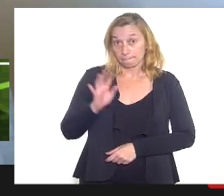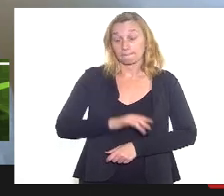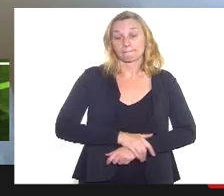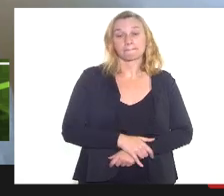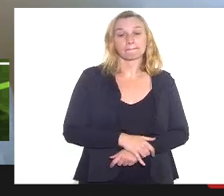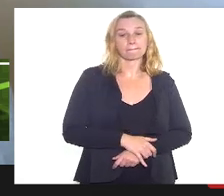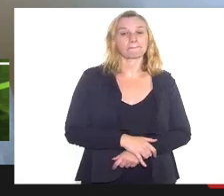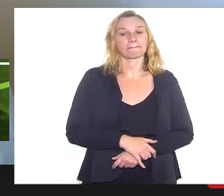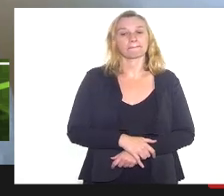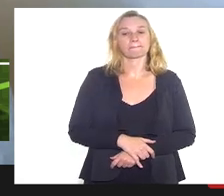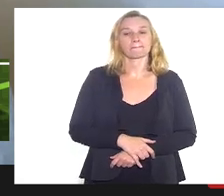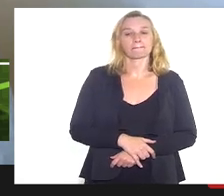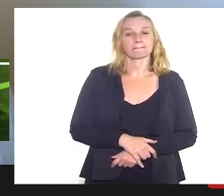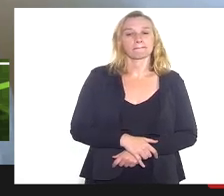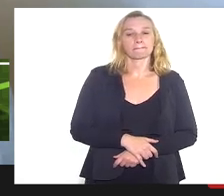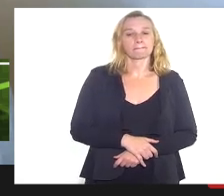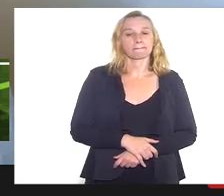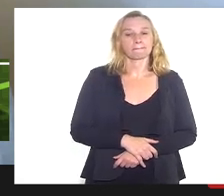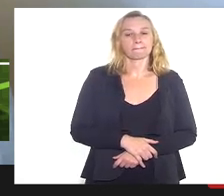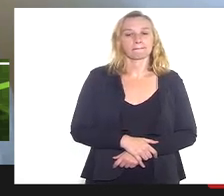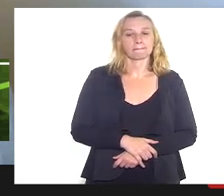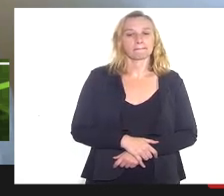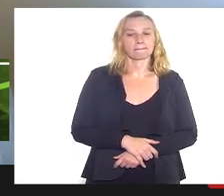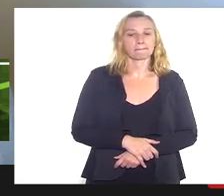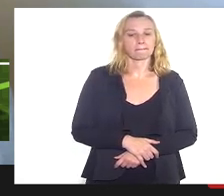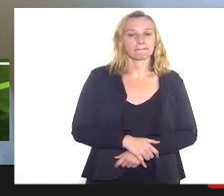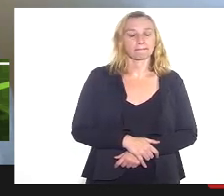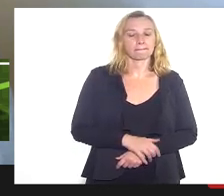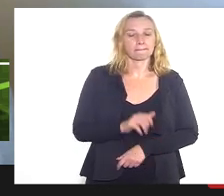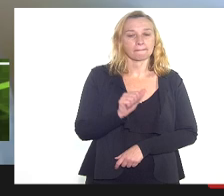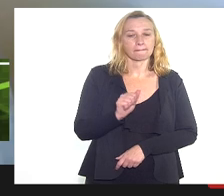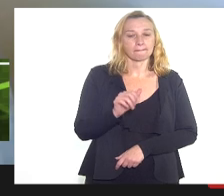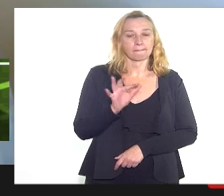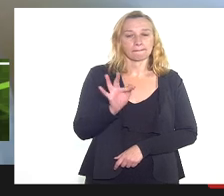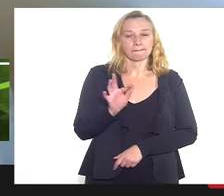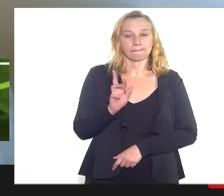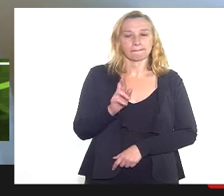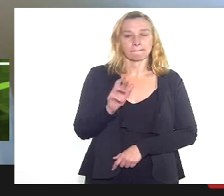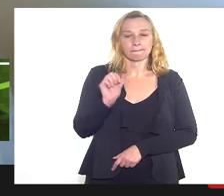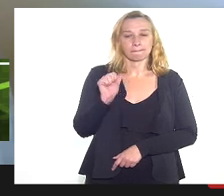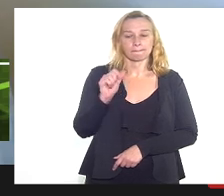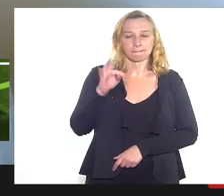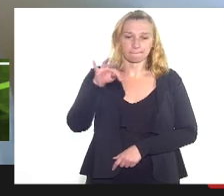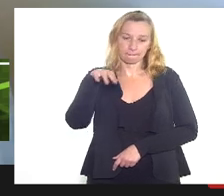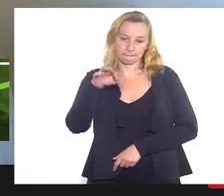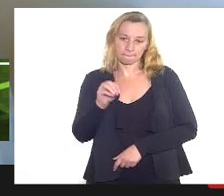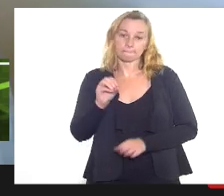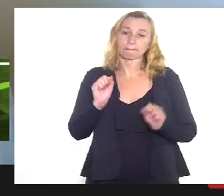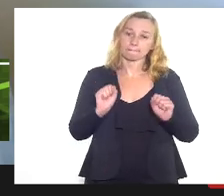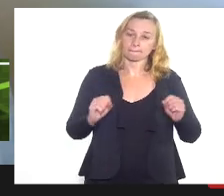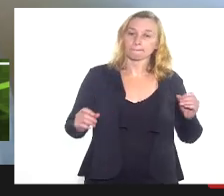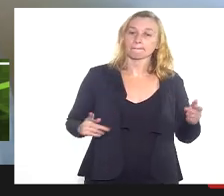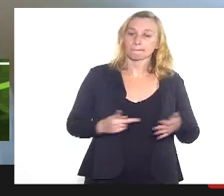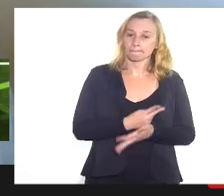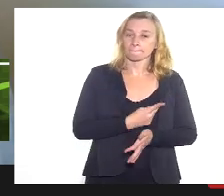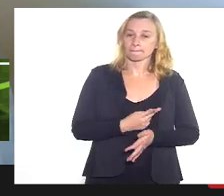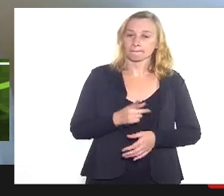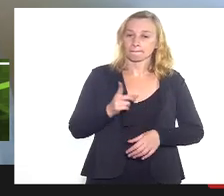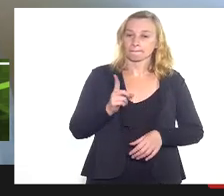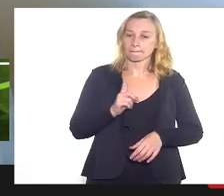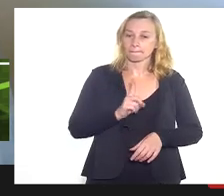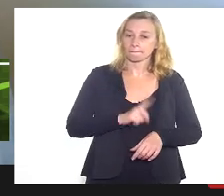em afretamentos que pudessem ocorrerem em